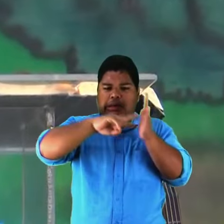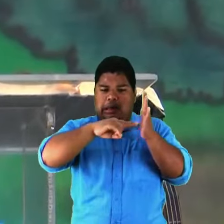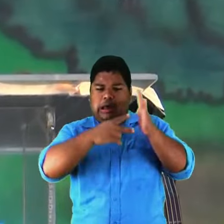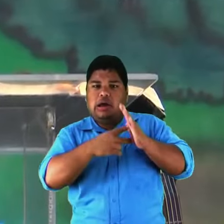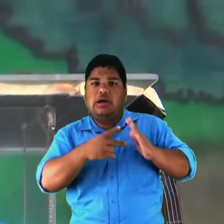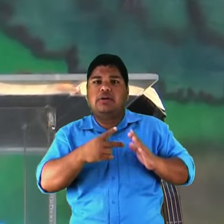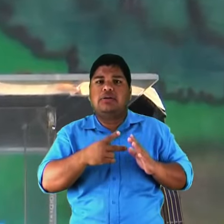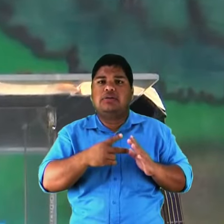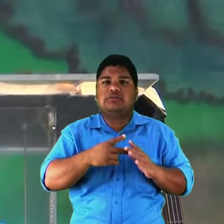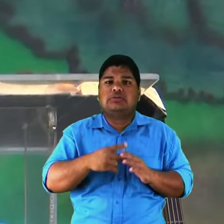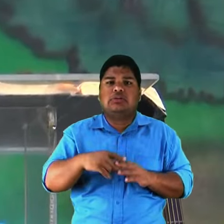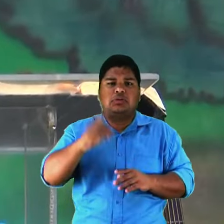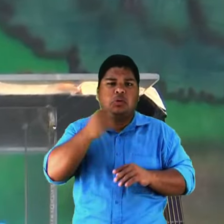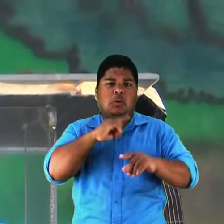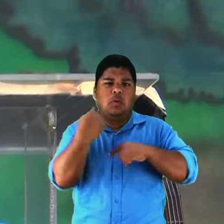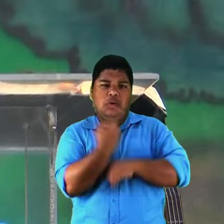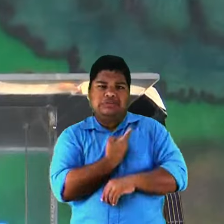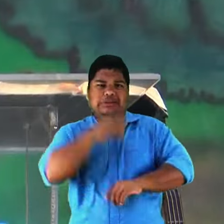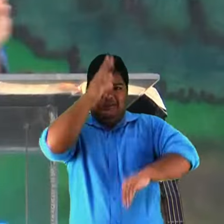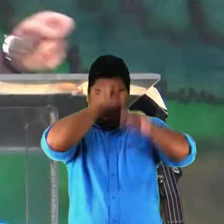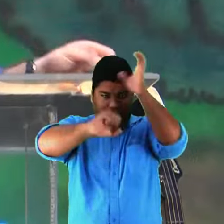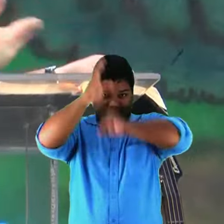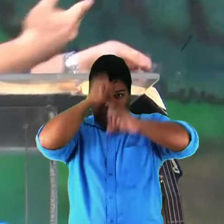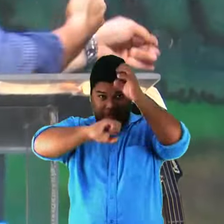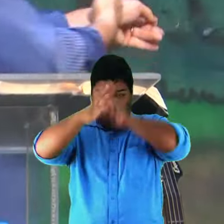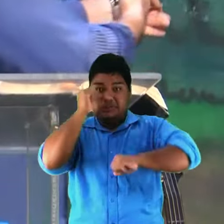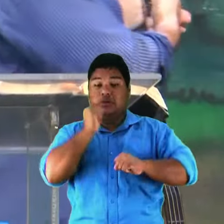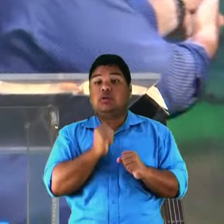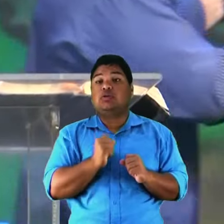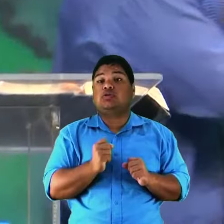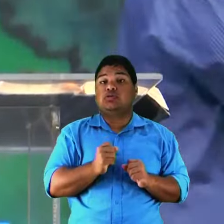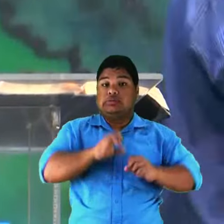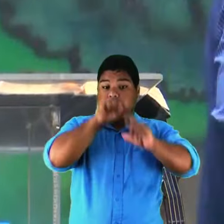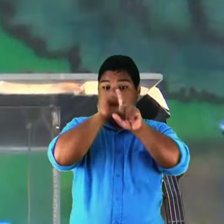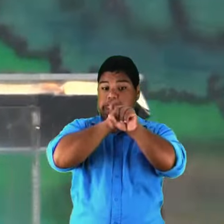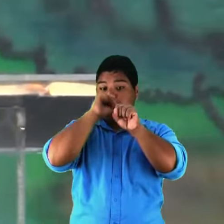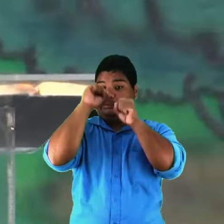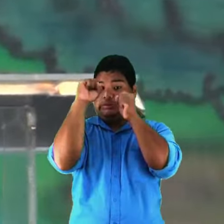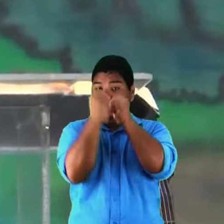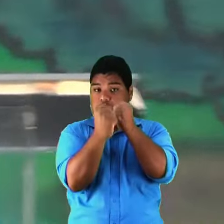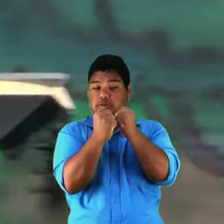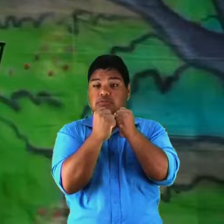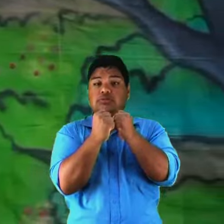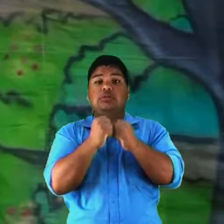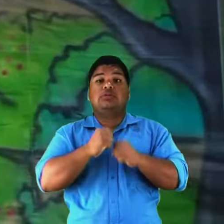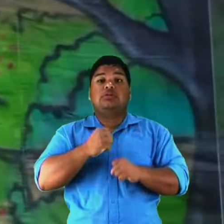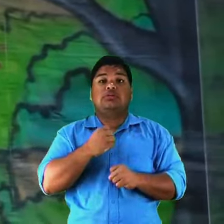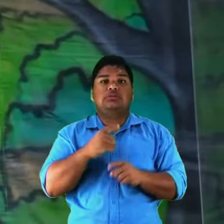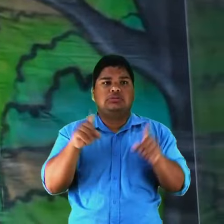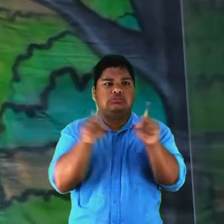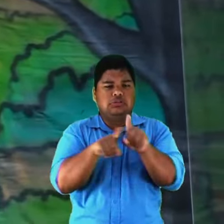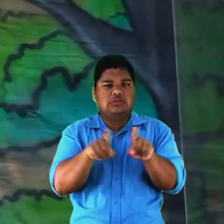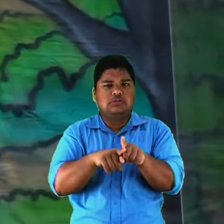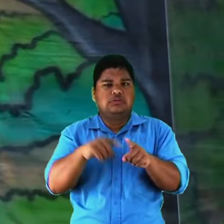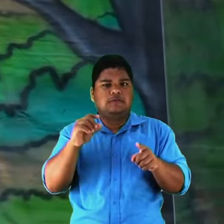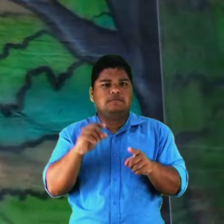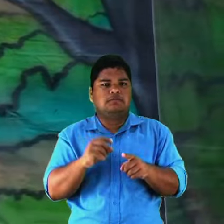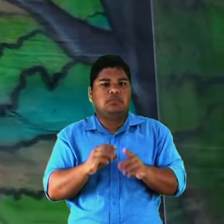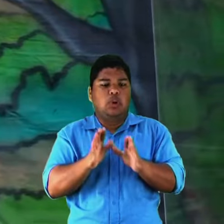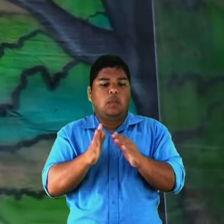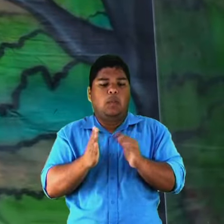durante esse Festival da Palavra e até na matéria do seminário que nós fizemos recentemente. Pobres em